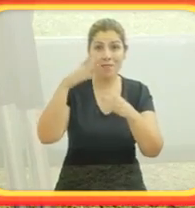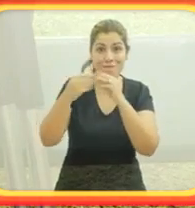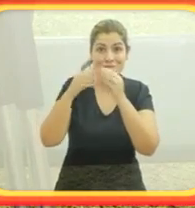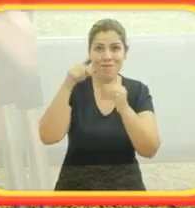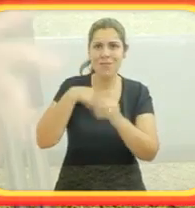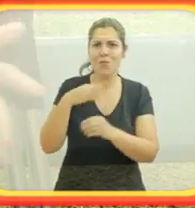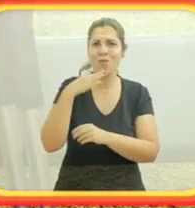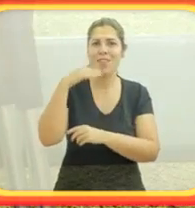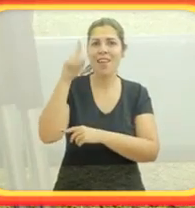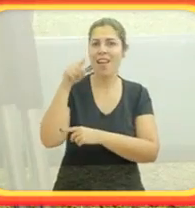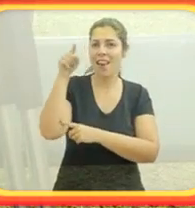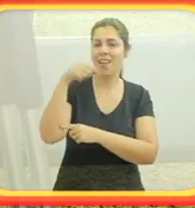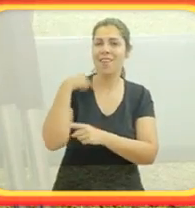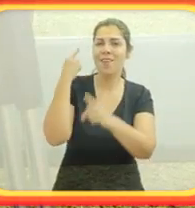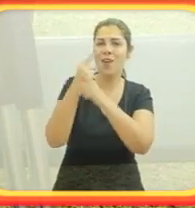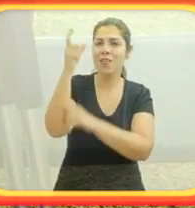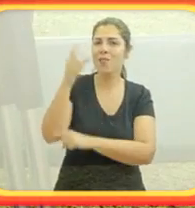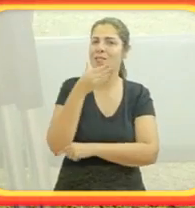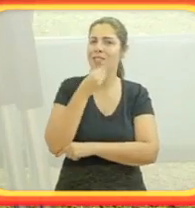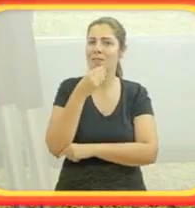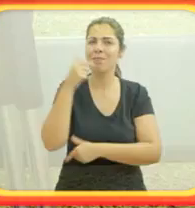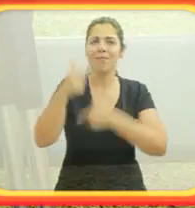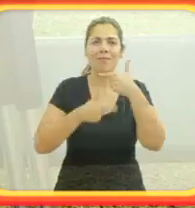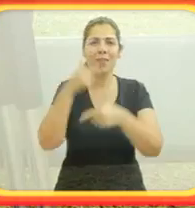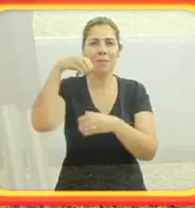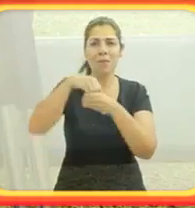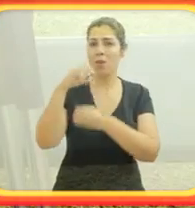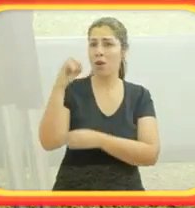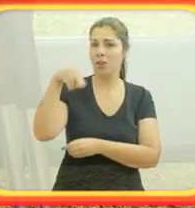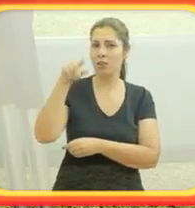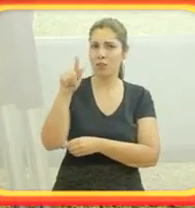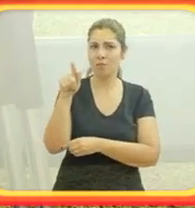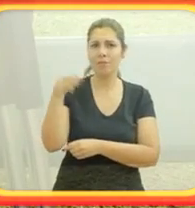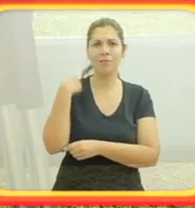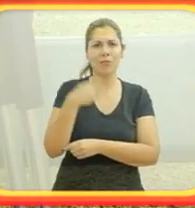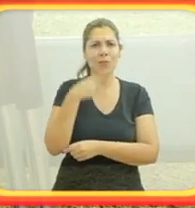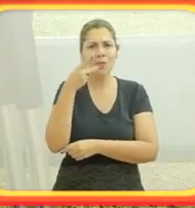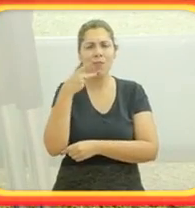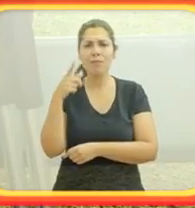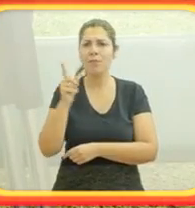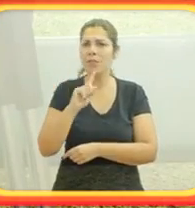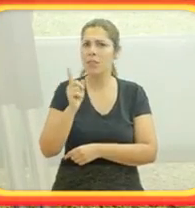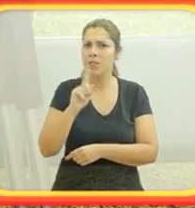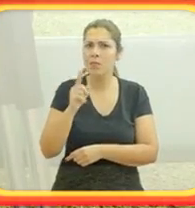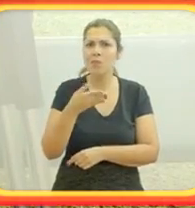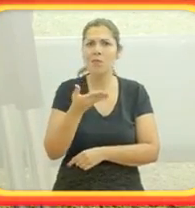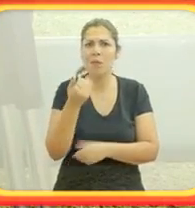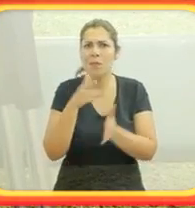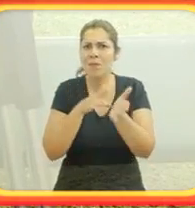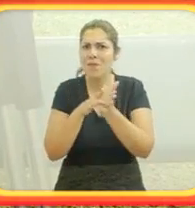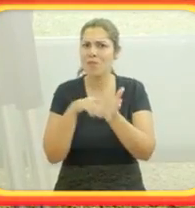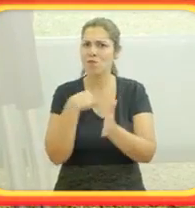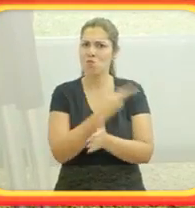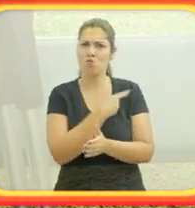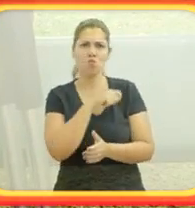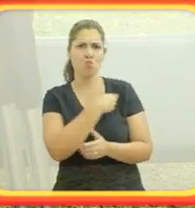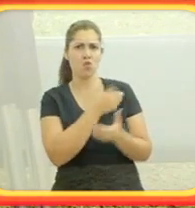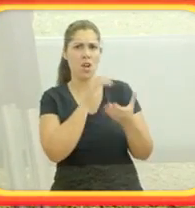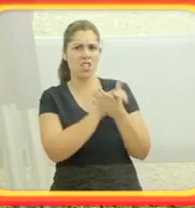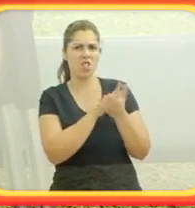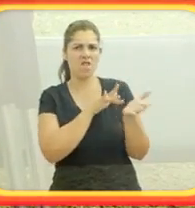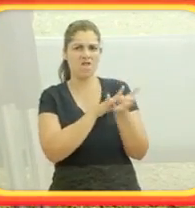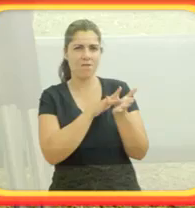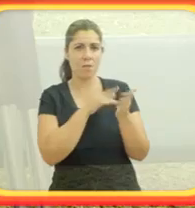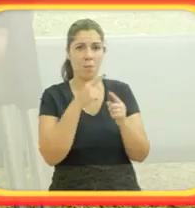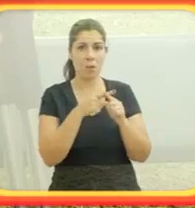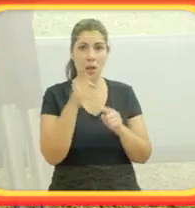refugiados que eu conheci eram de lá. E eu encontrei um rapaz que trabalhava em uma ONG. A gente falou, não, vamos fingir que é casado,